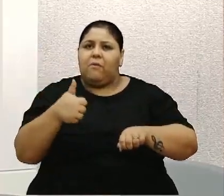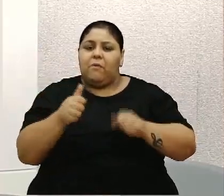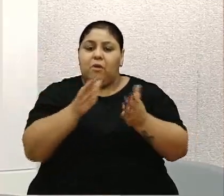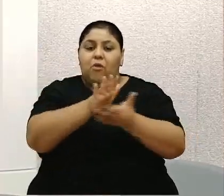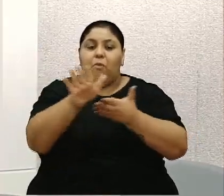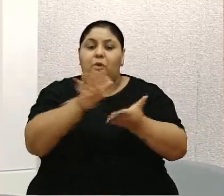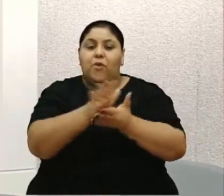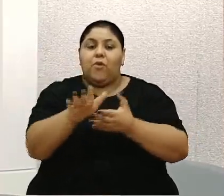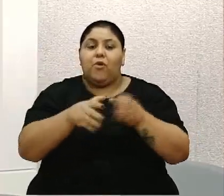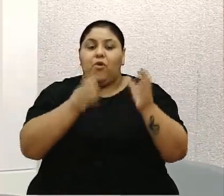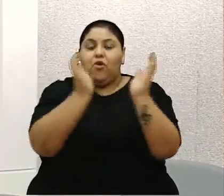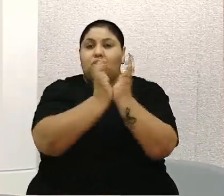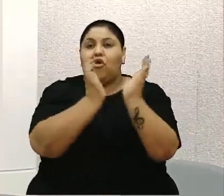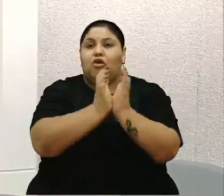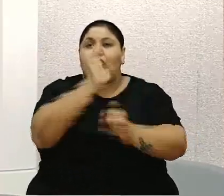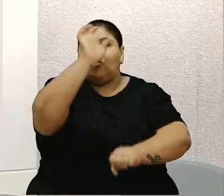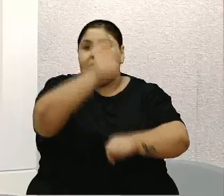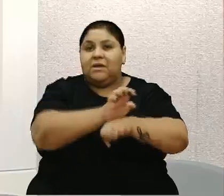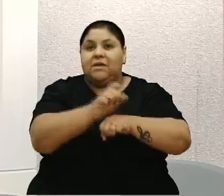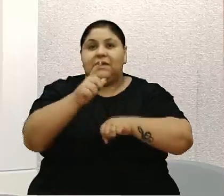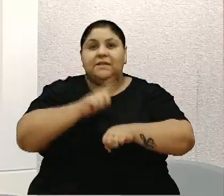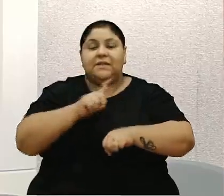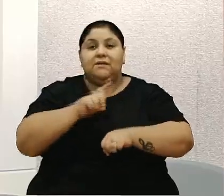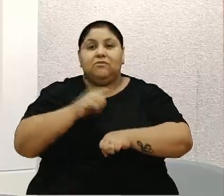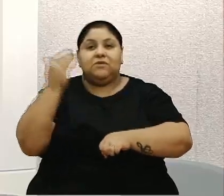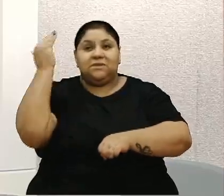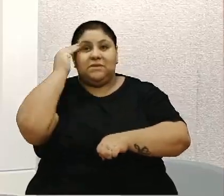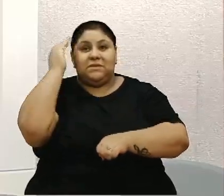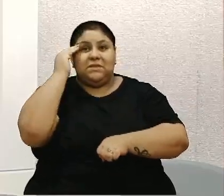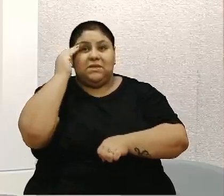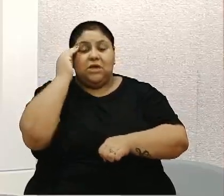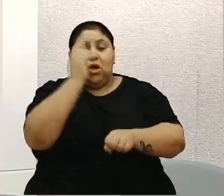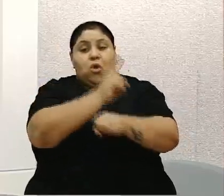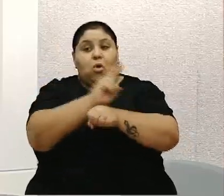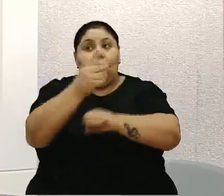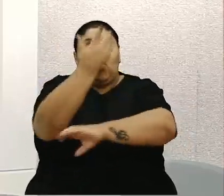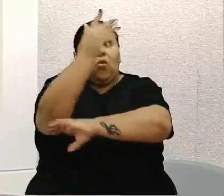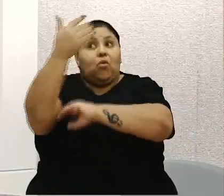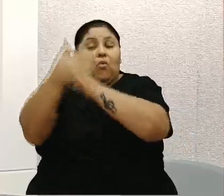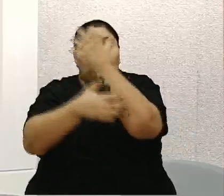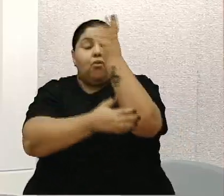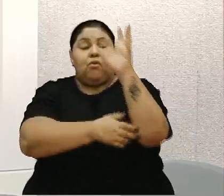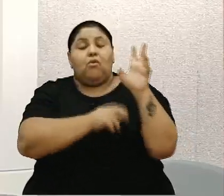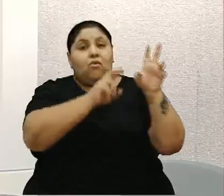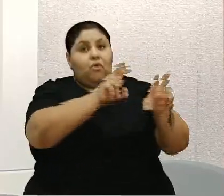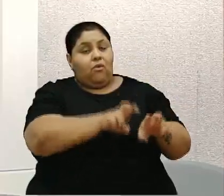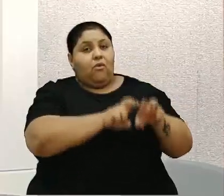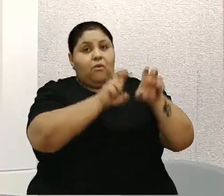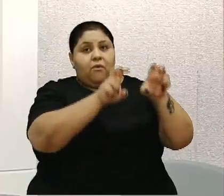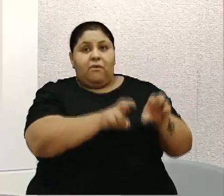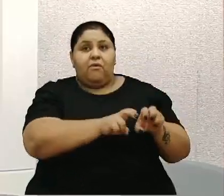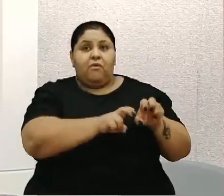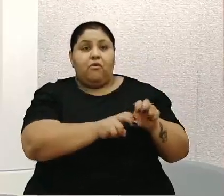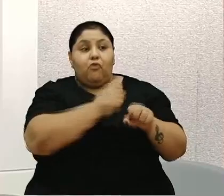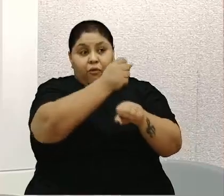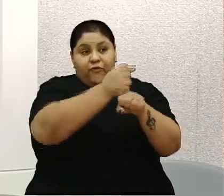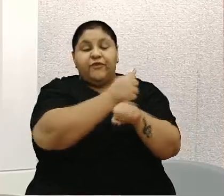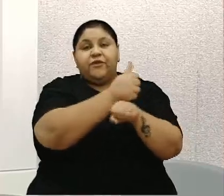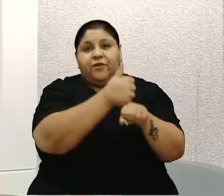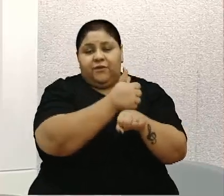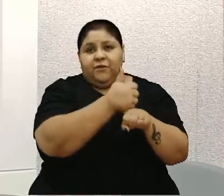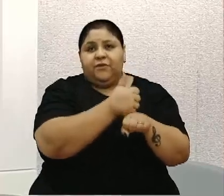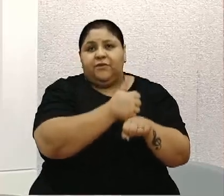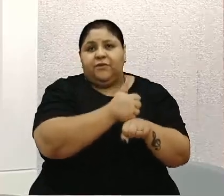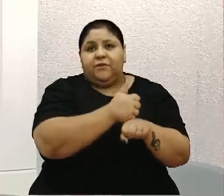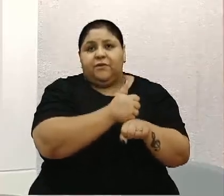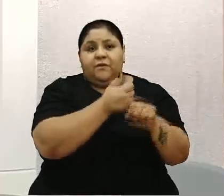né? Então nós temos que saber conviver. Preservar matas, preservar a agricultura, preservar o agricultor, preservar